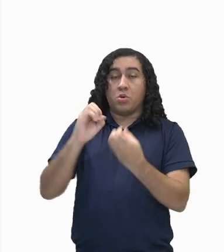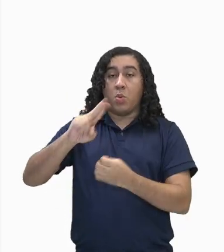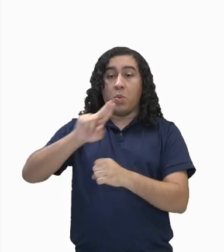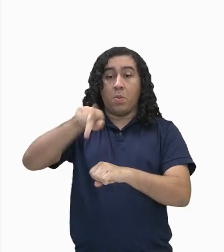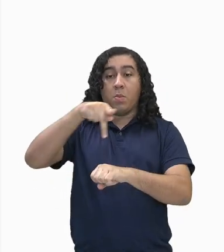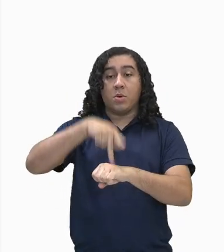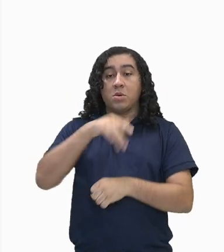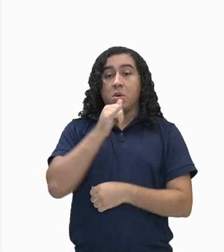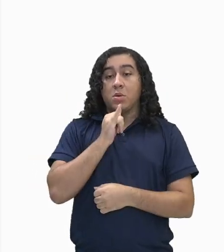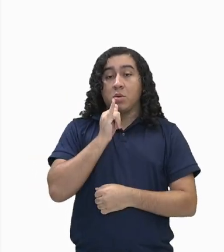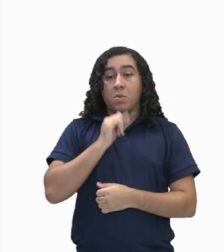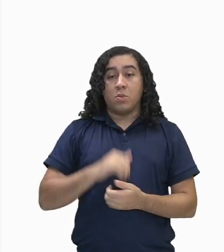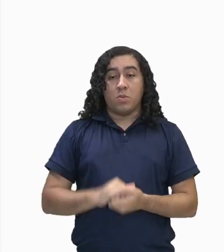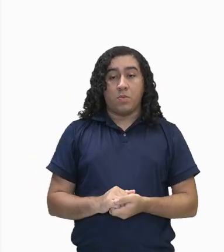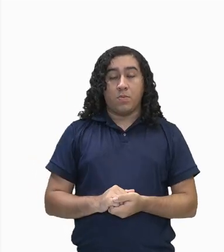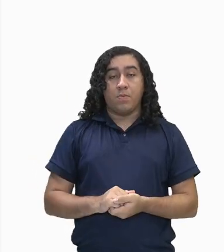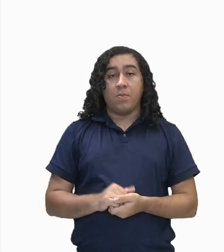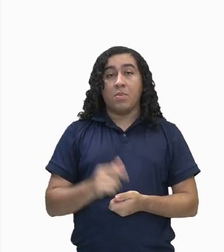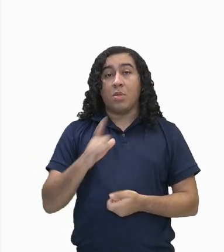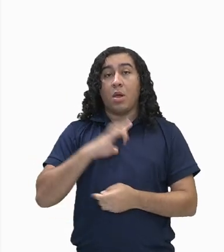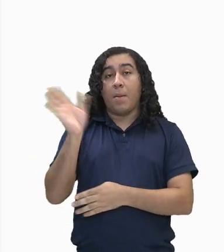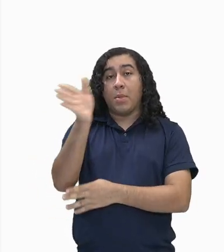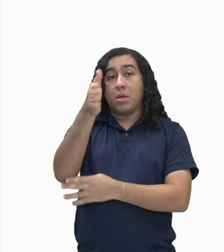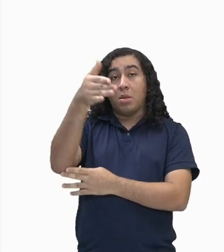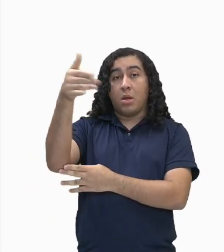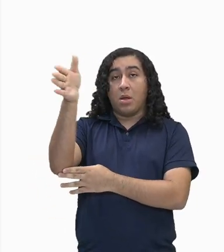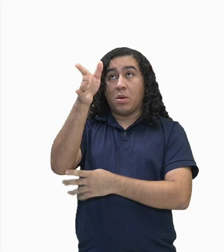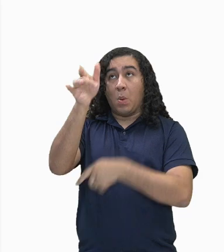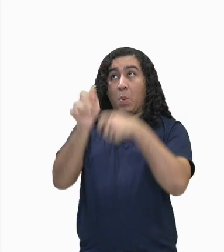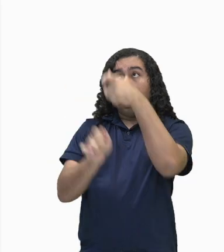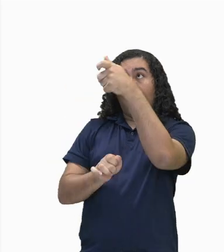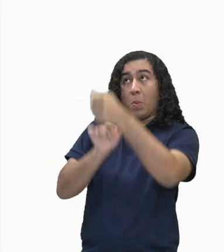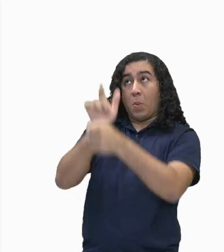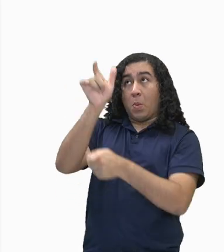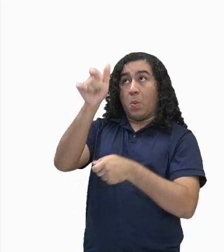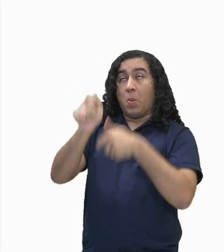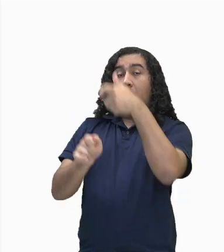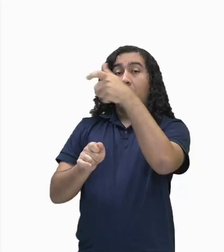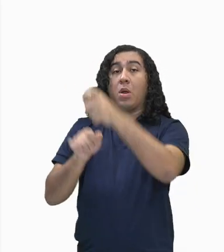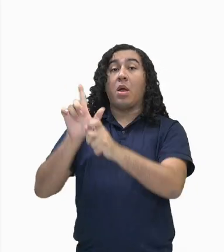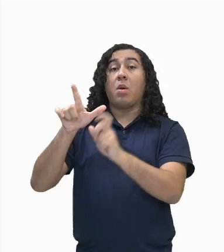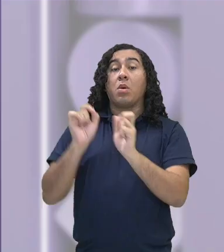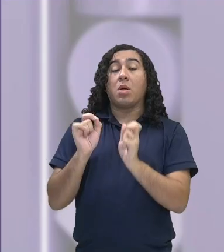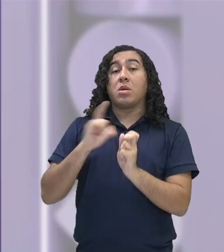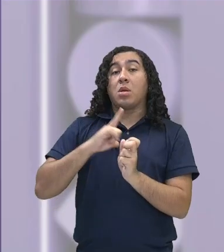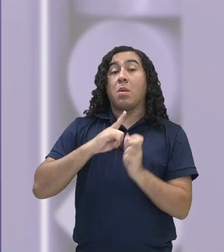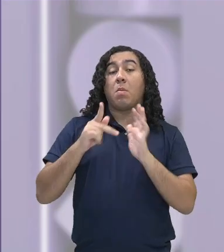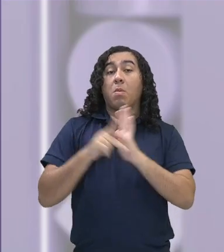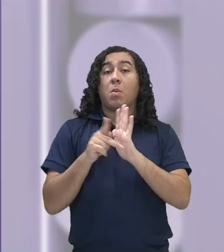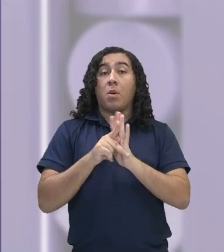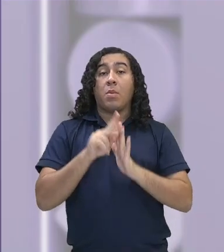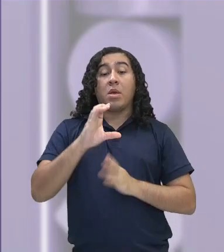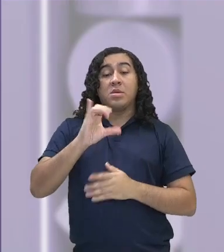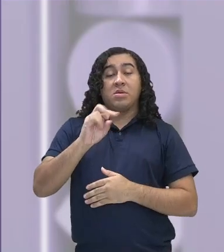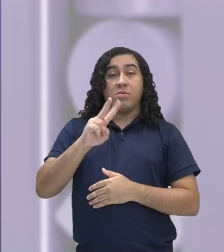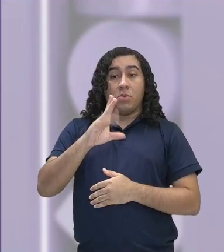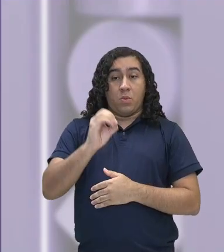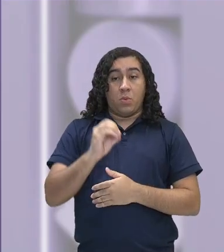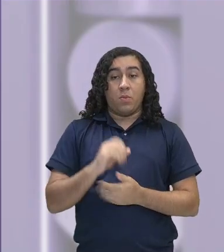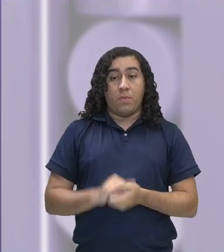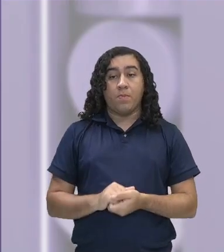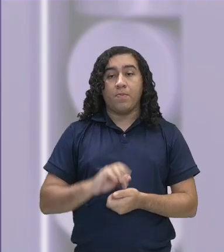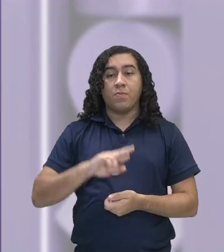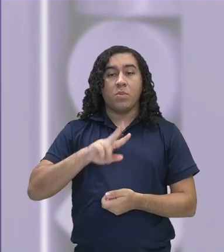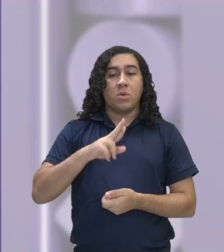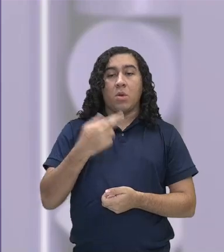por exemplo, o hasteamento da bandeira nacional. Acontece ali um rito cívico, não é religioso, mas